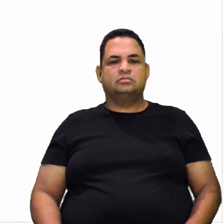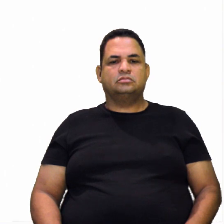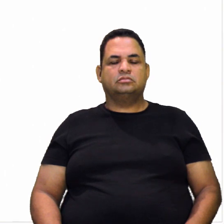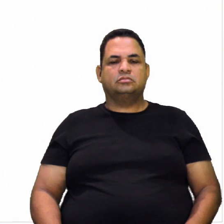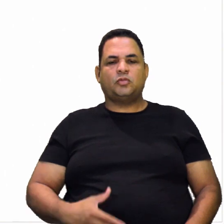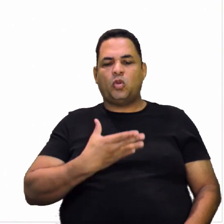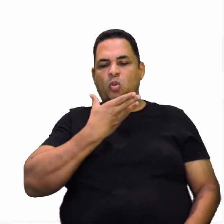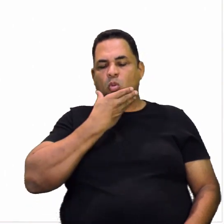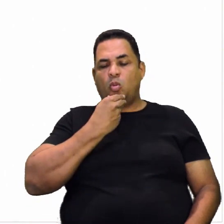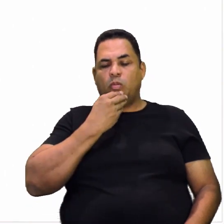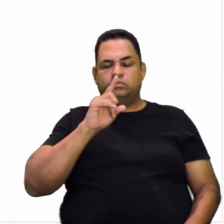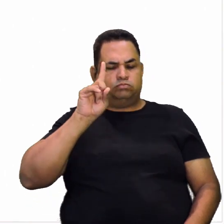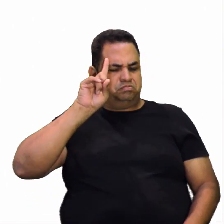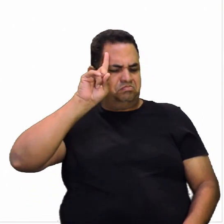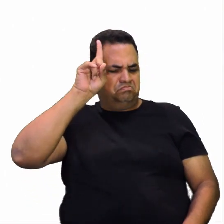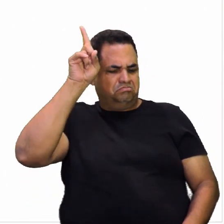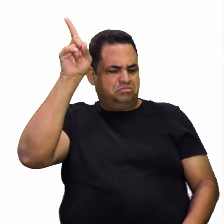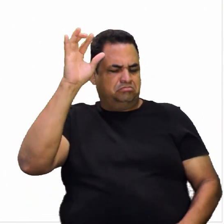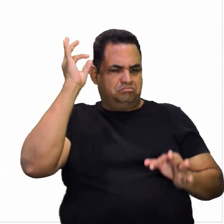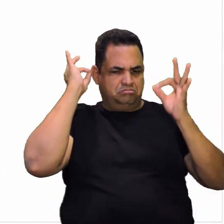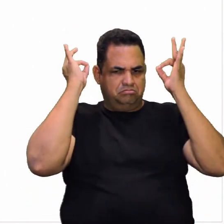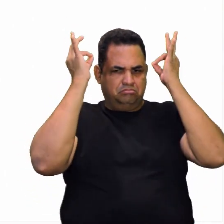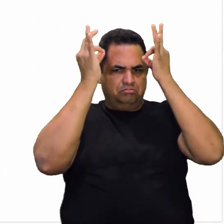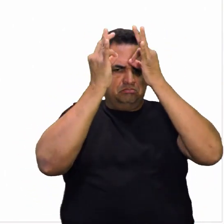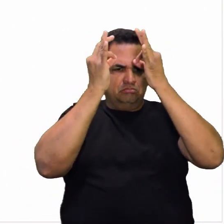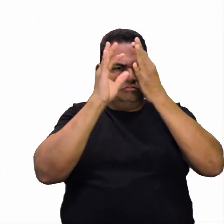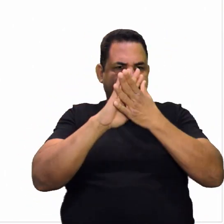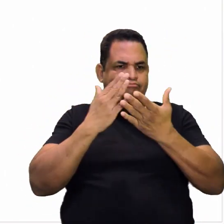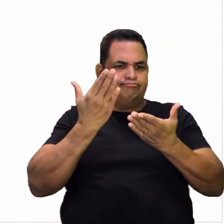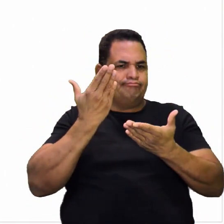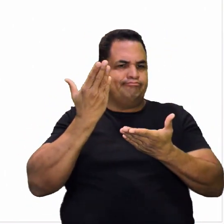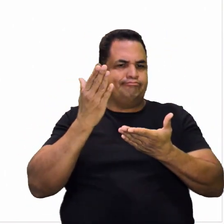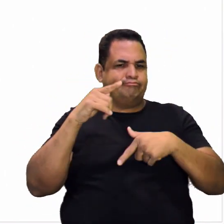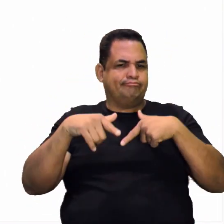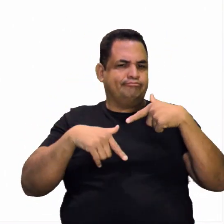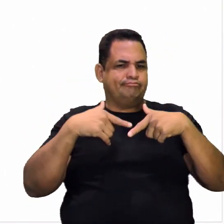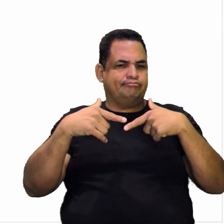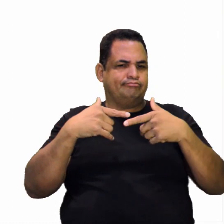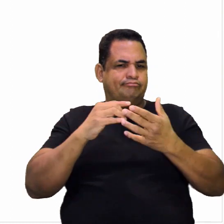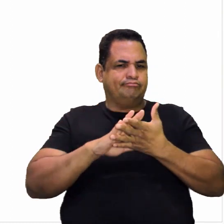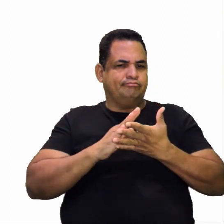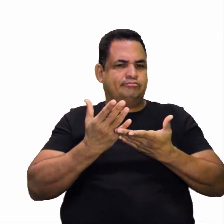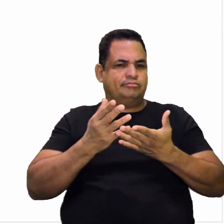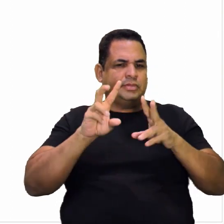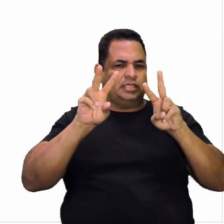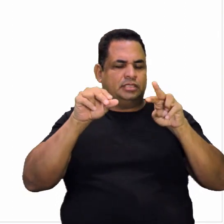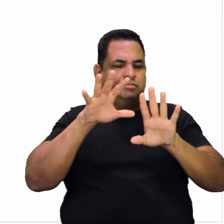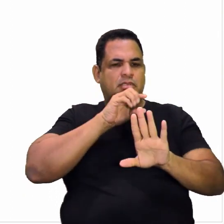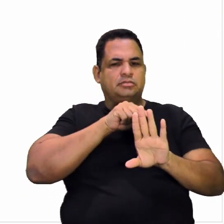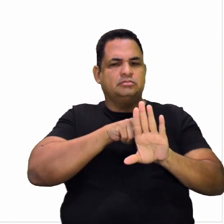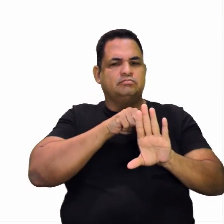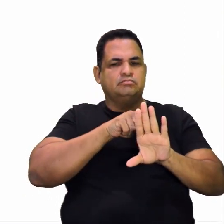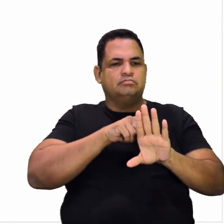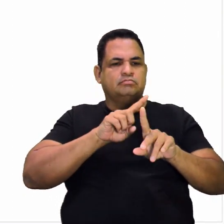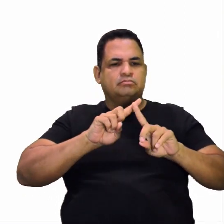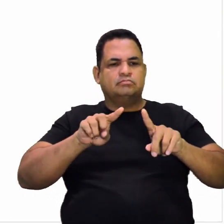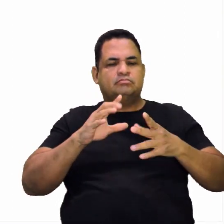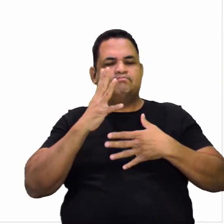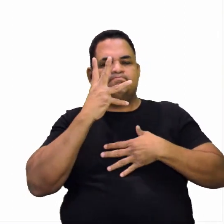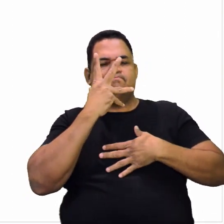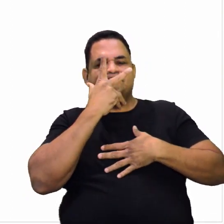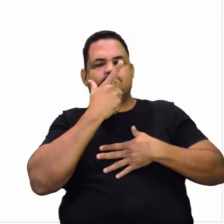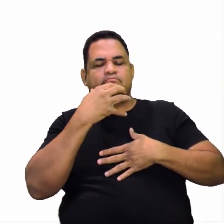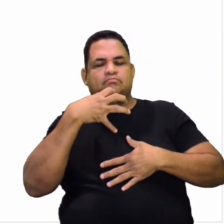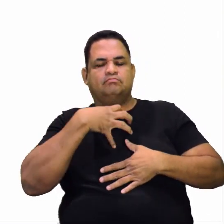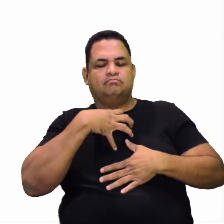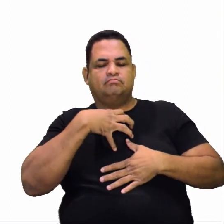Os intelectuais gregos não se dedicavam apenas a temas abstratos, como a beleza